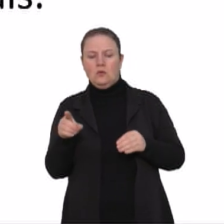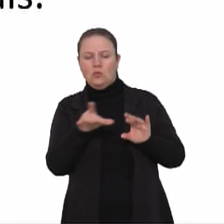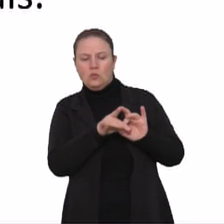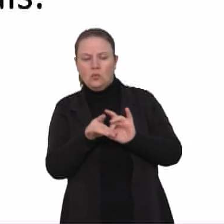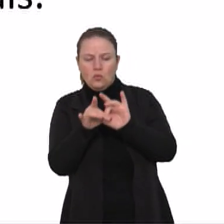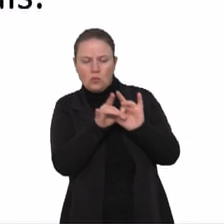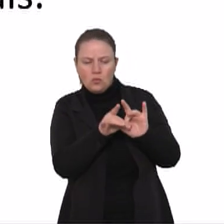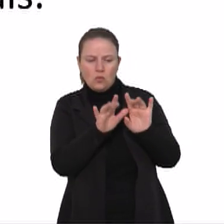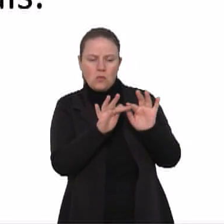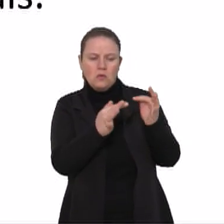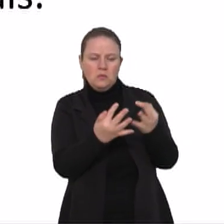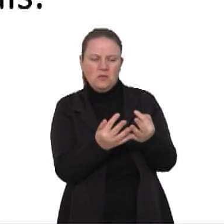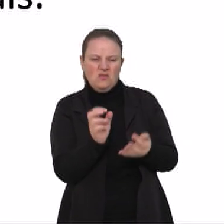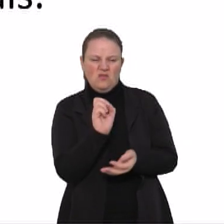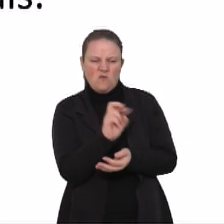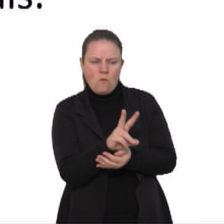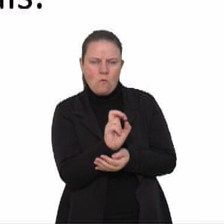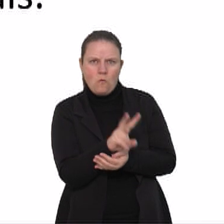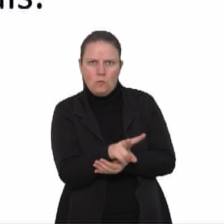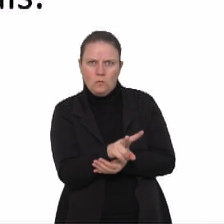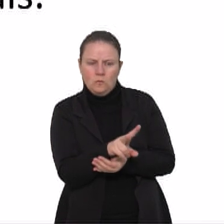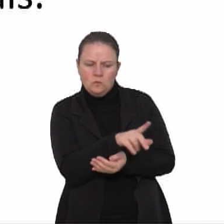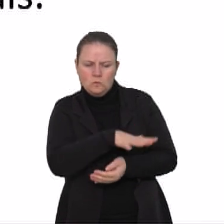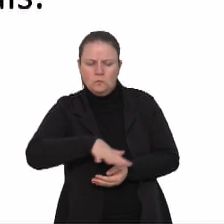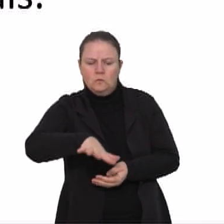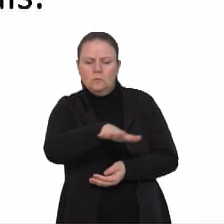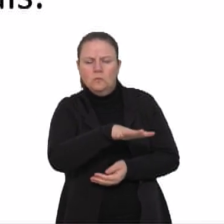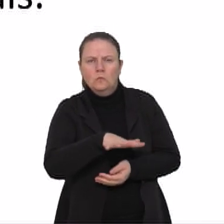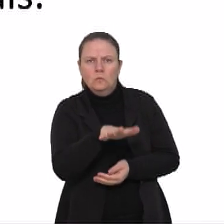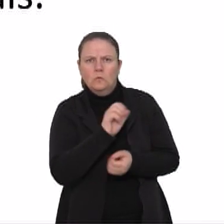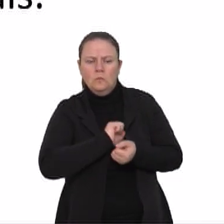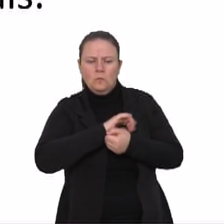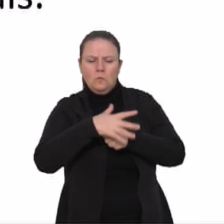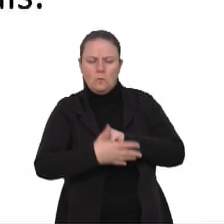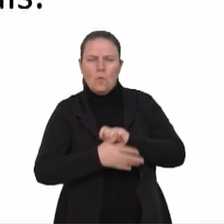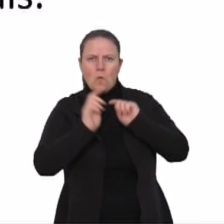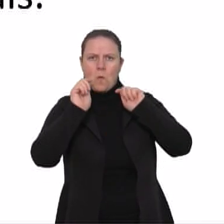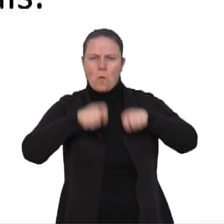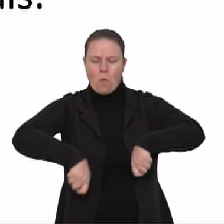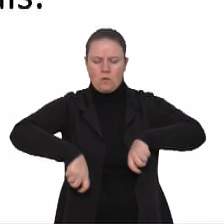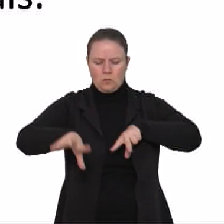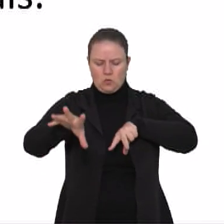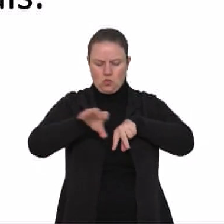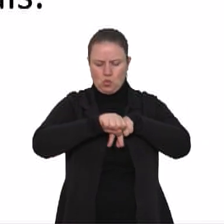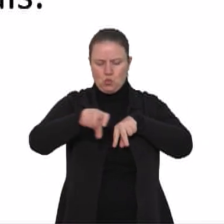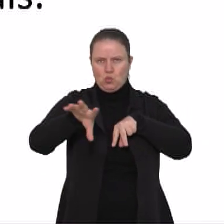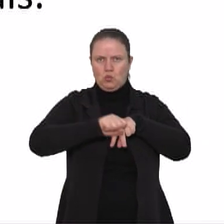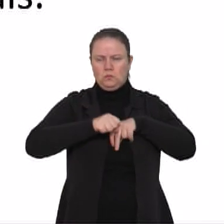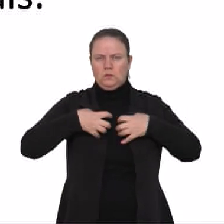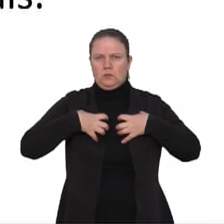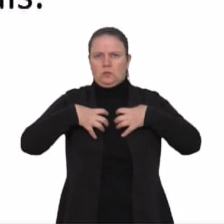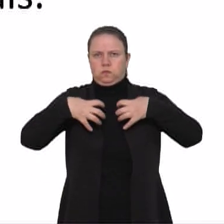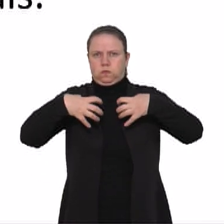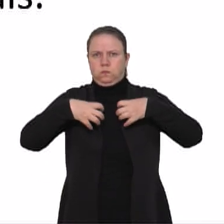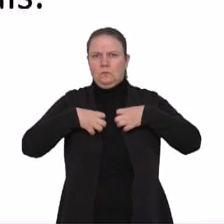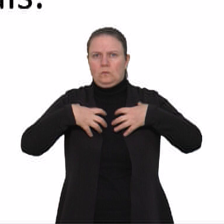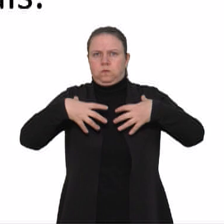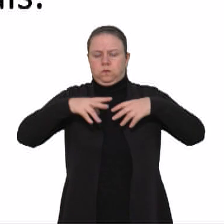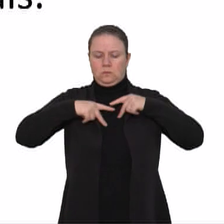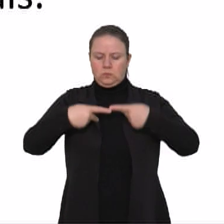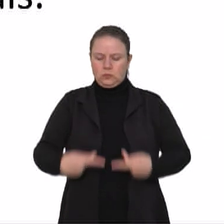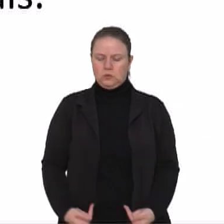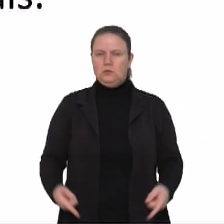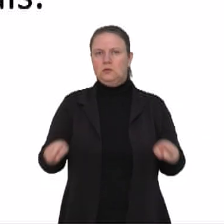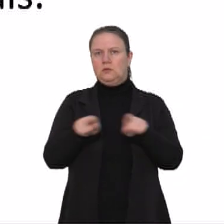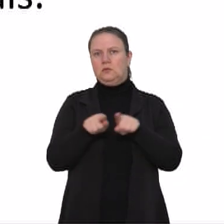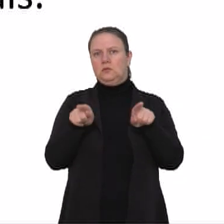de uma grande família de vírus. Esses vírus podem causar infecções respiratórias em seres